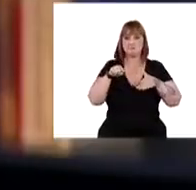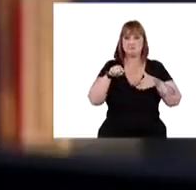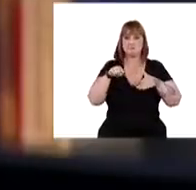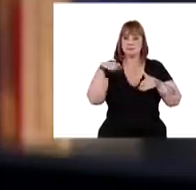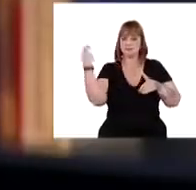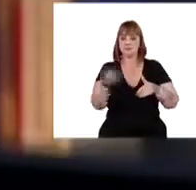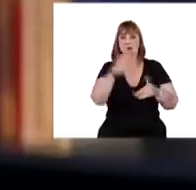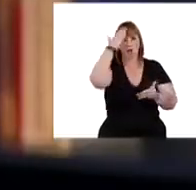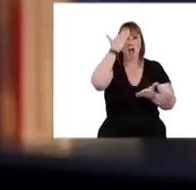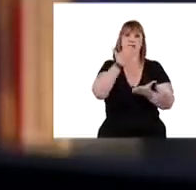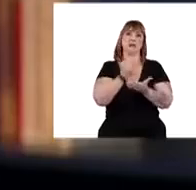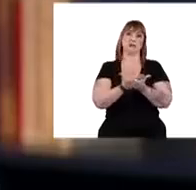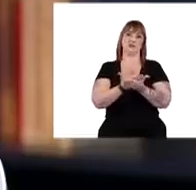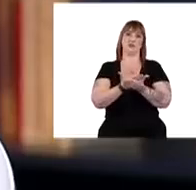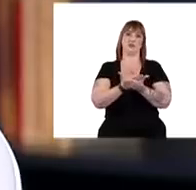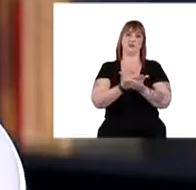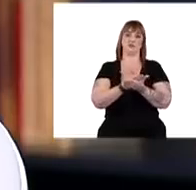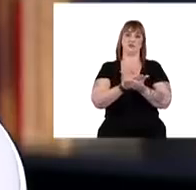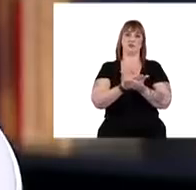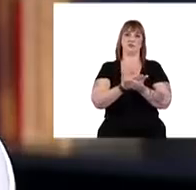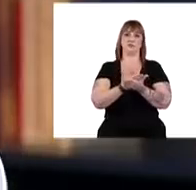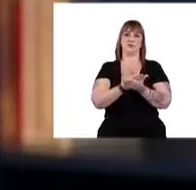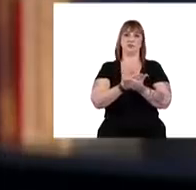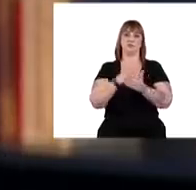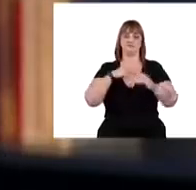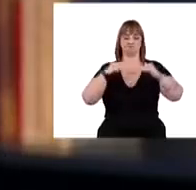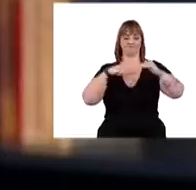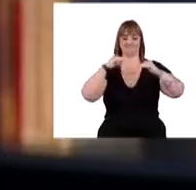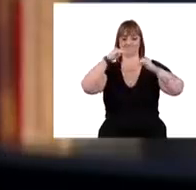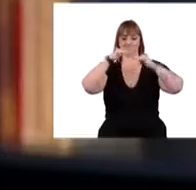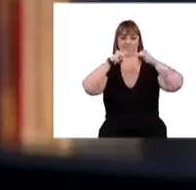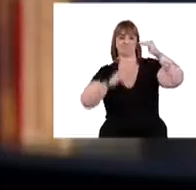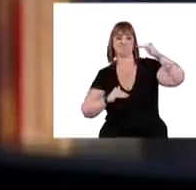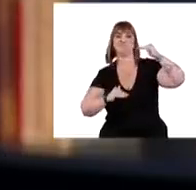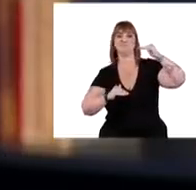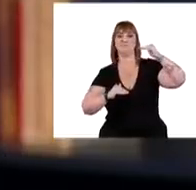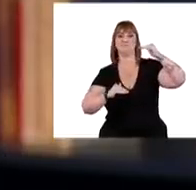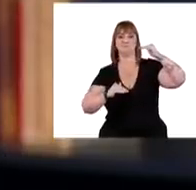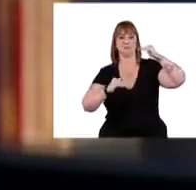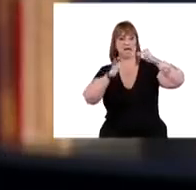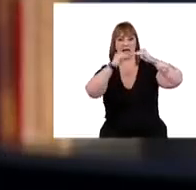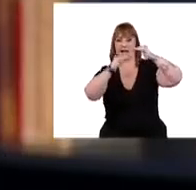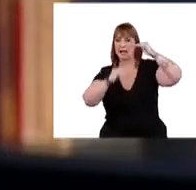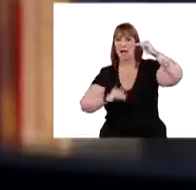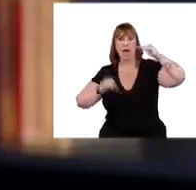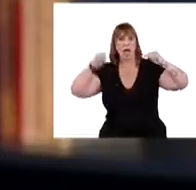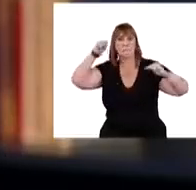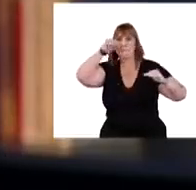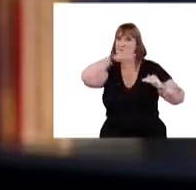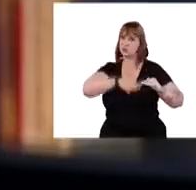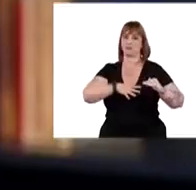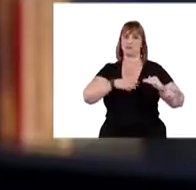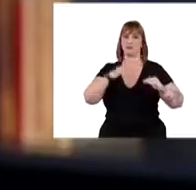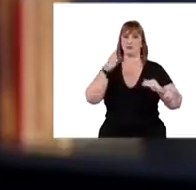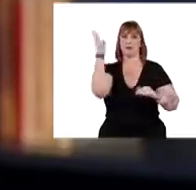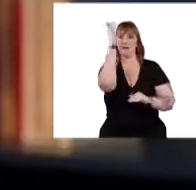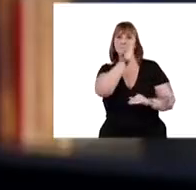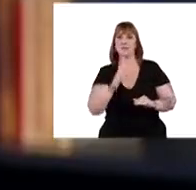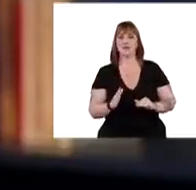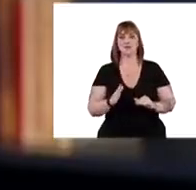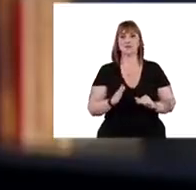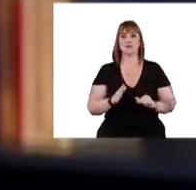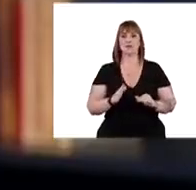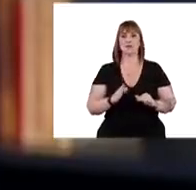que a gente acredita. A gente tem uma desigualdade muito grande, né, absurda no Brasil,